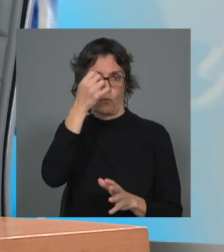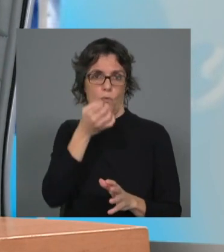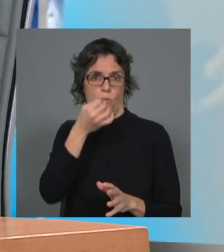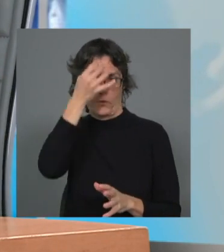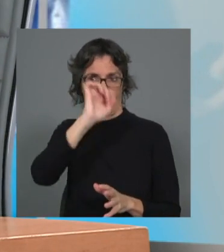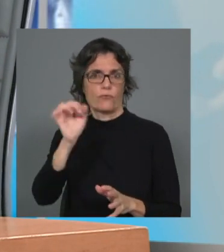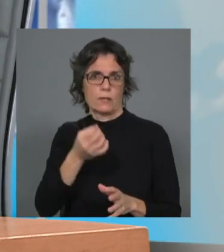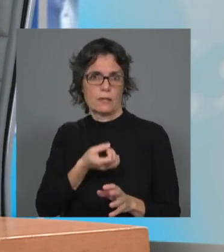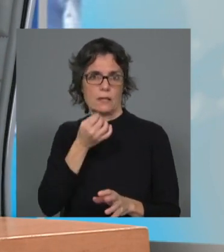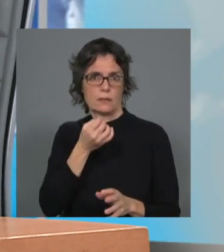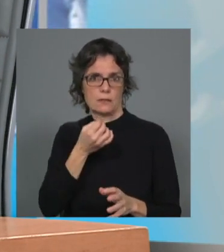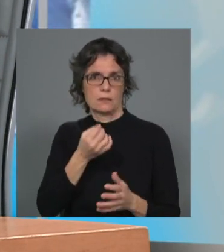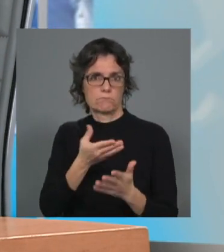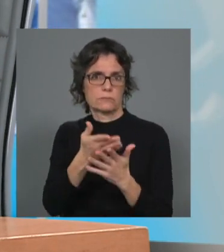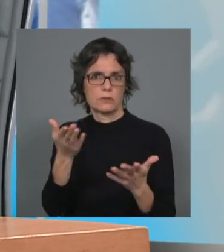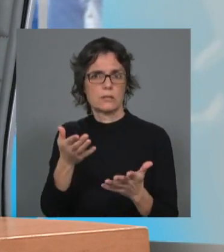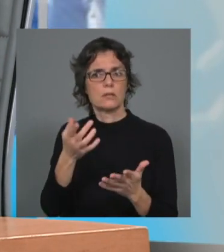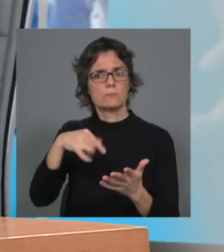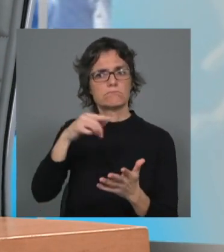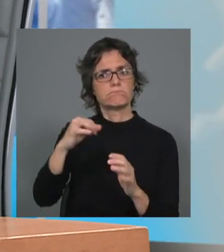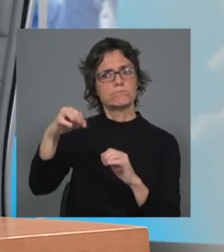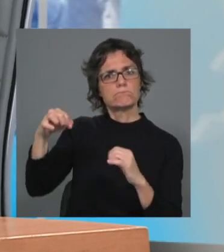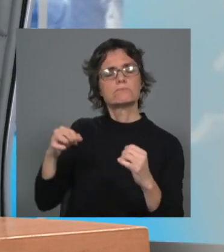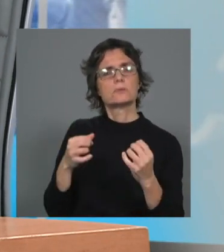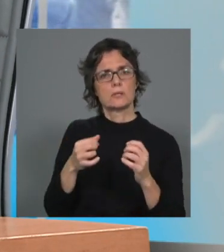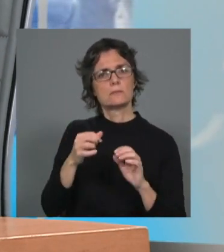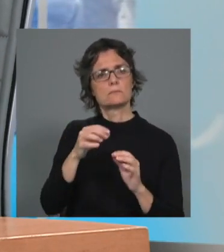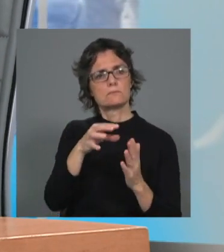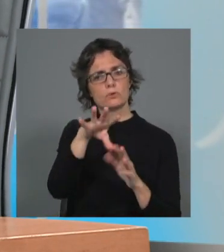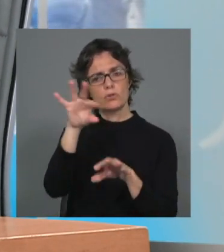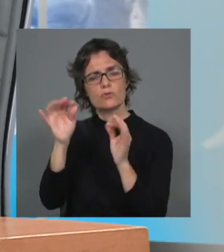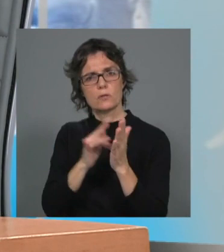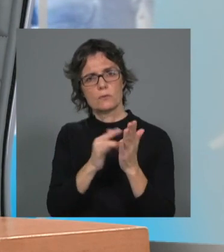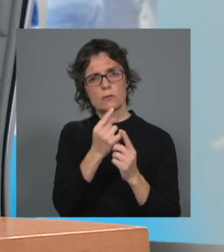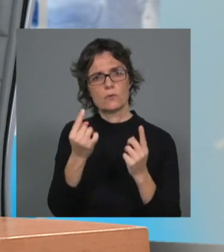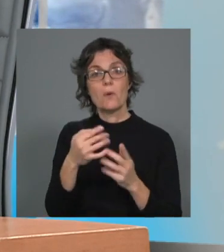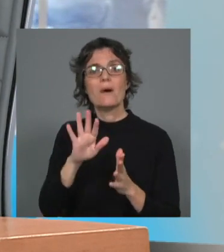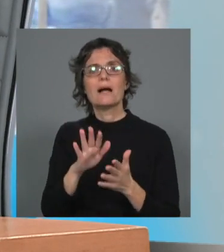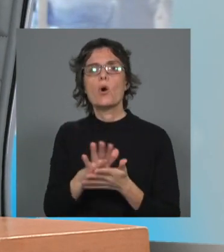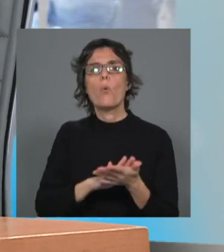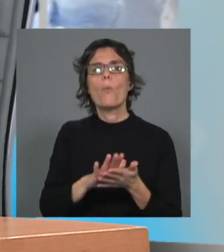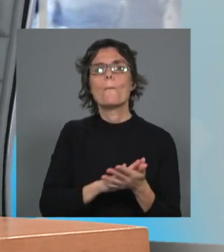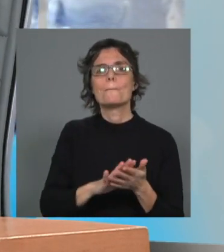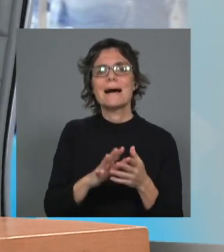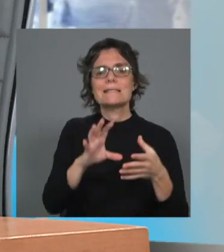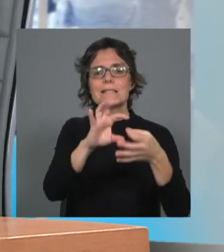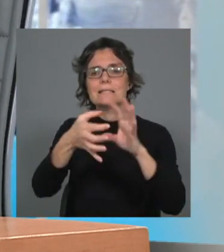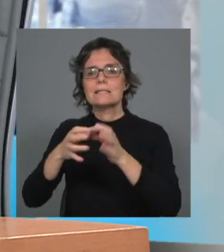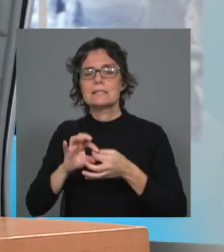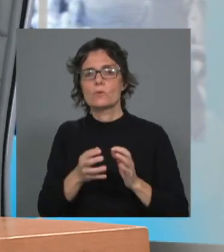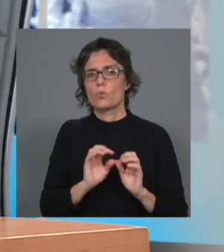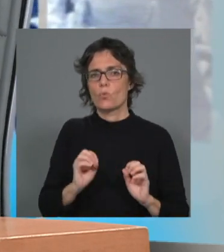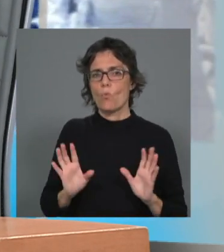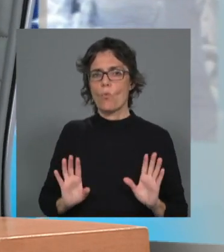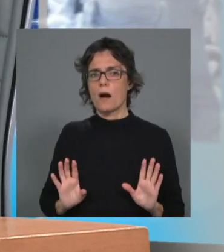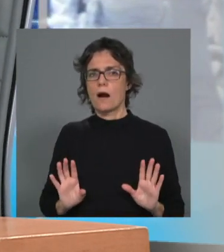sugeriu e como tal fez-se este levantamento, mas não há propriamente uma relação de uma obra com a outra especificamente, não